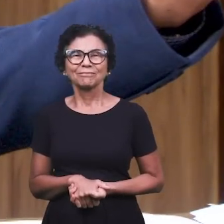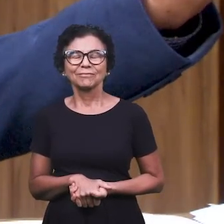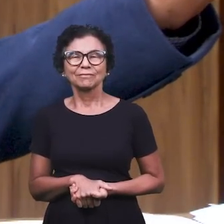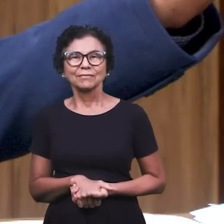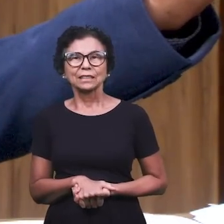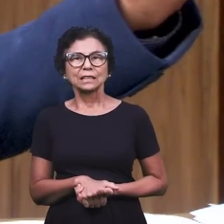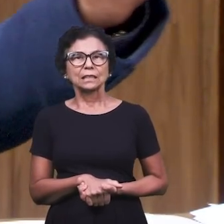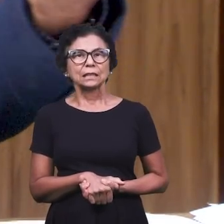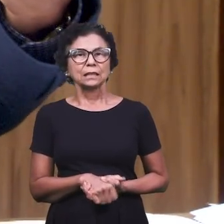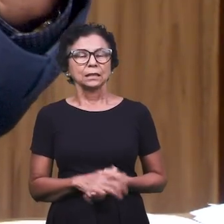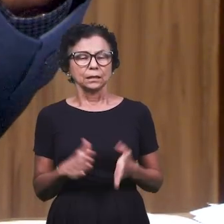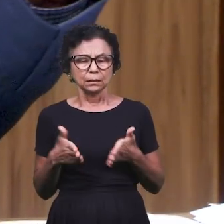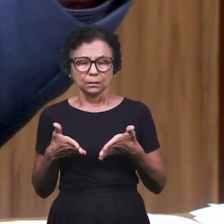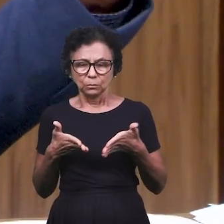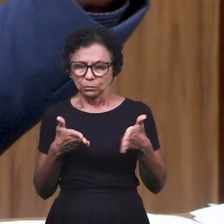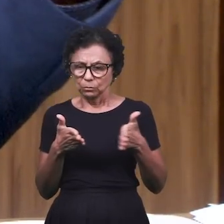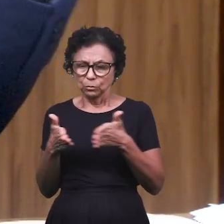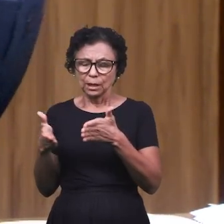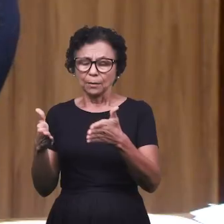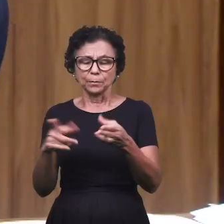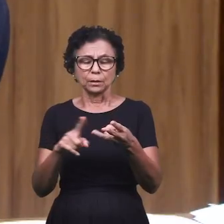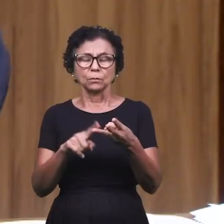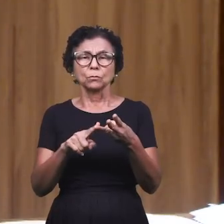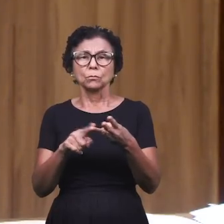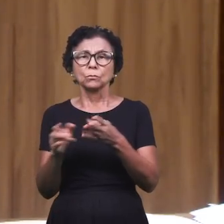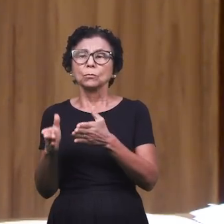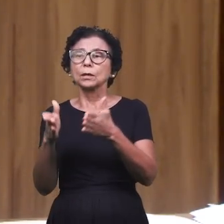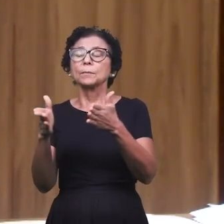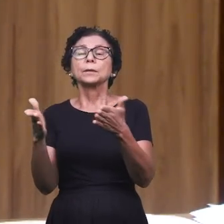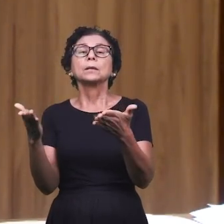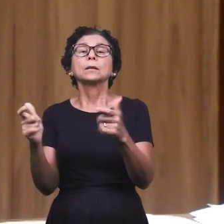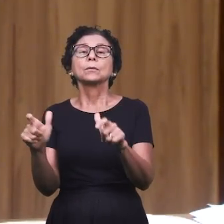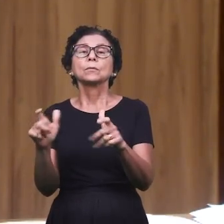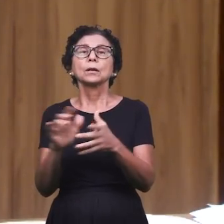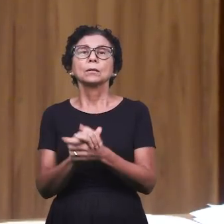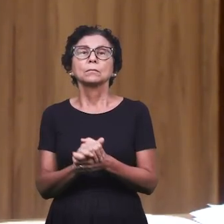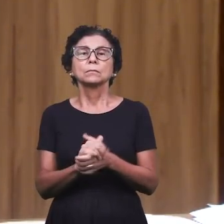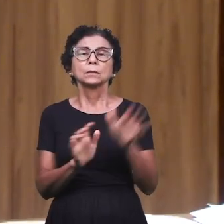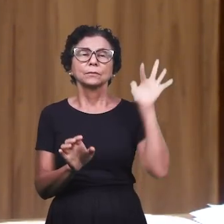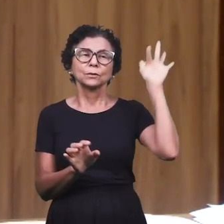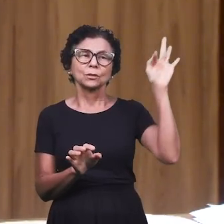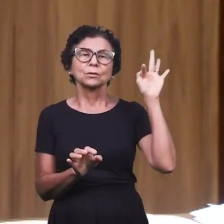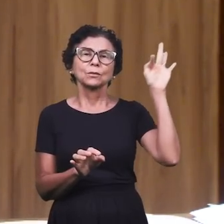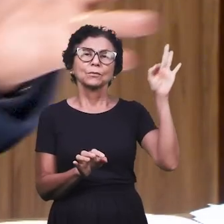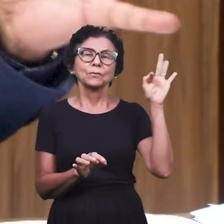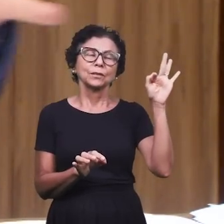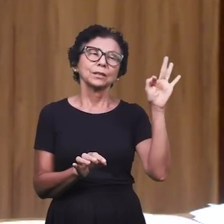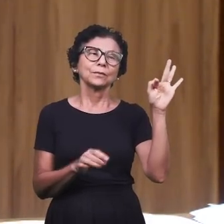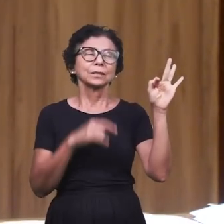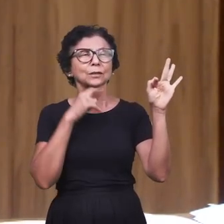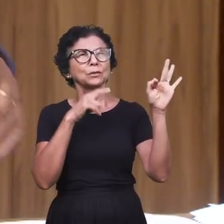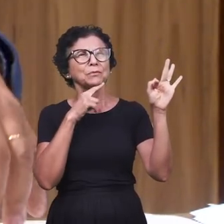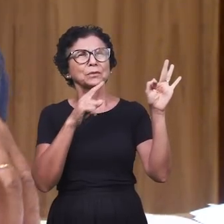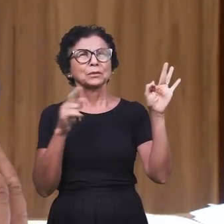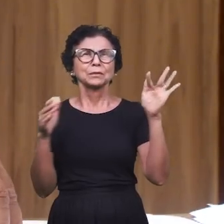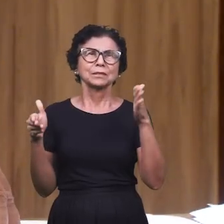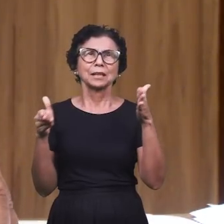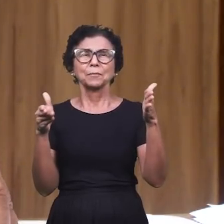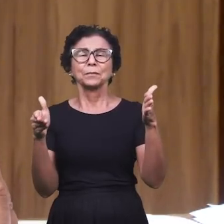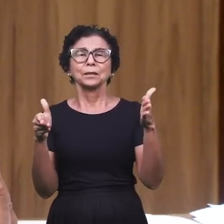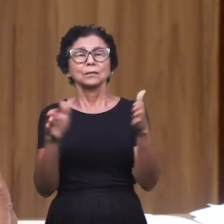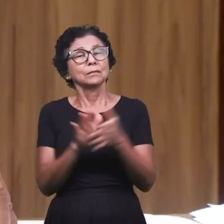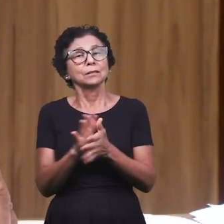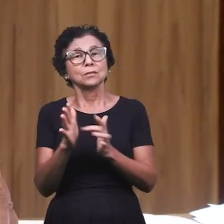que os judeus, a filosofia está sendo perdido, muitos homens perdidos até hoje. Eu falei: eu sou o caminho. Aleluia. As 3 coisas que o homem